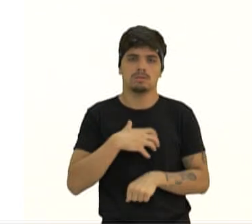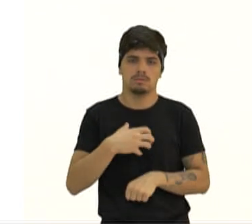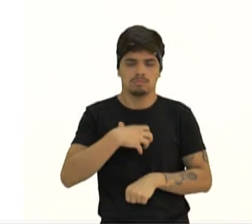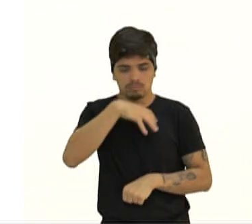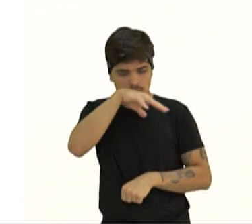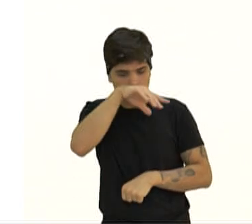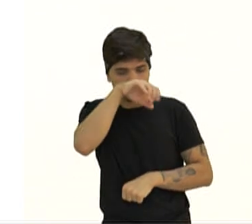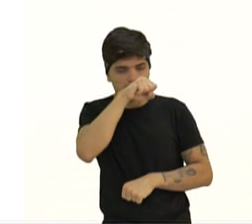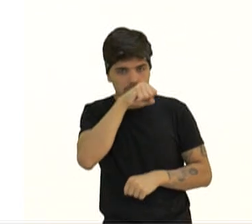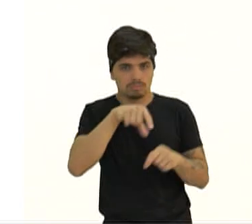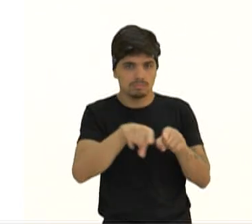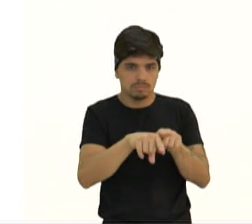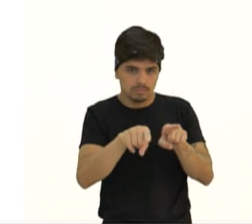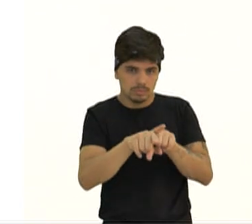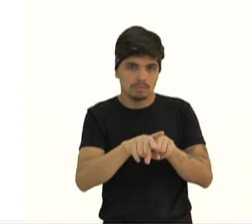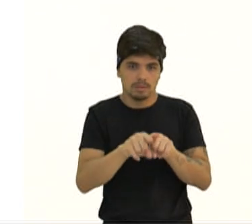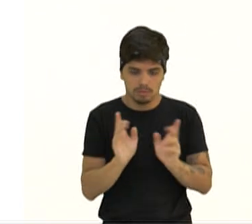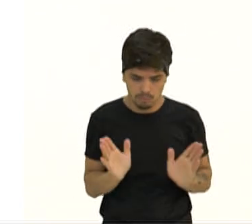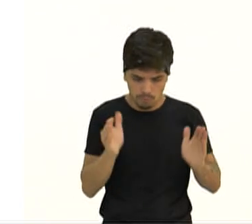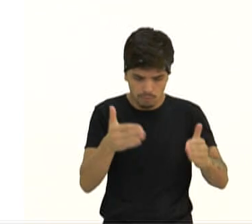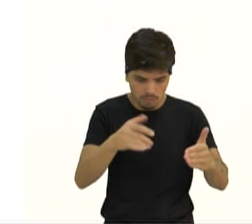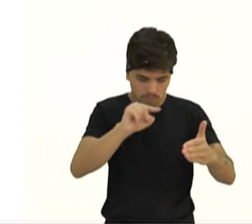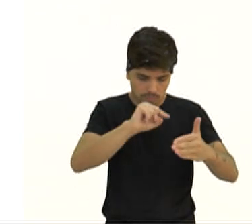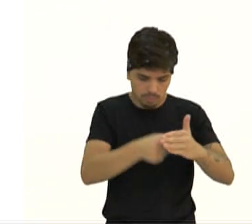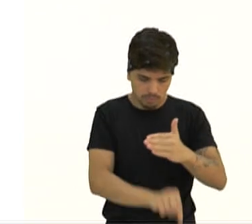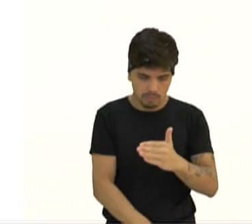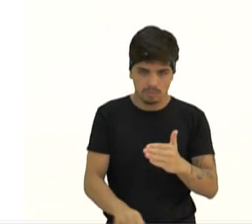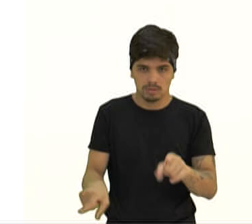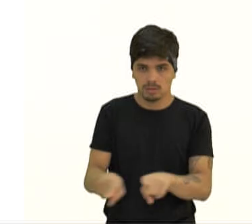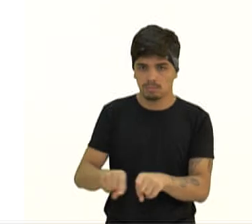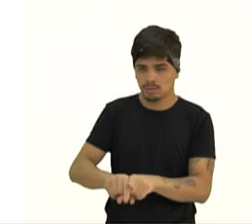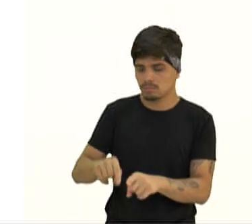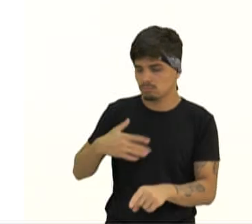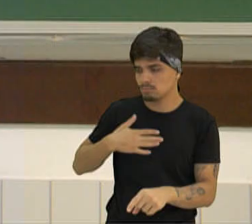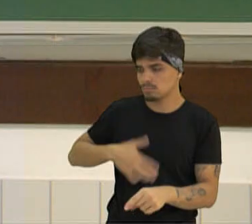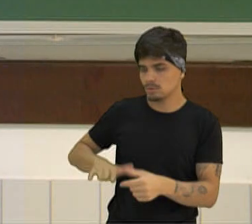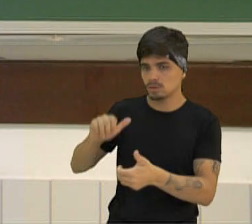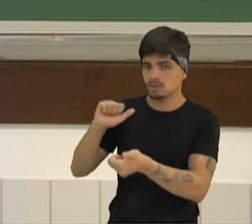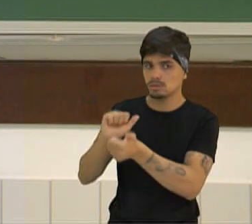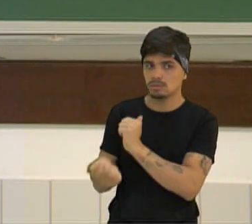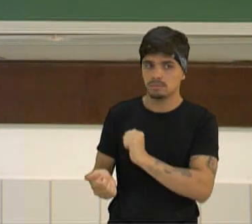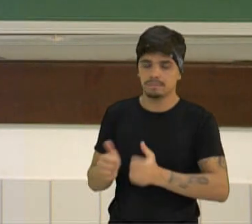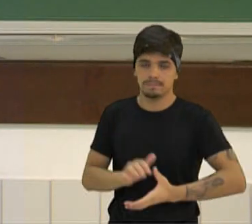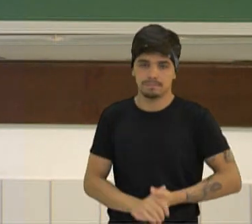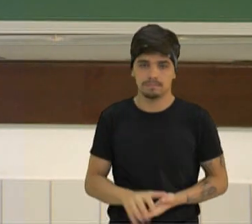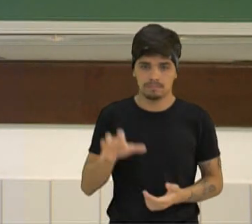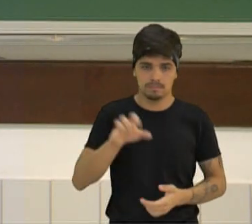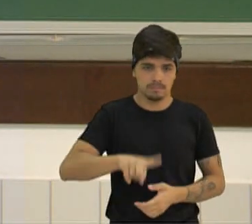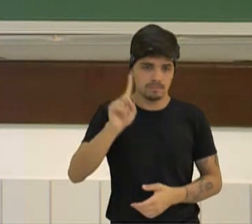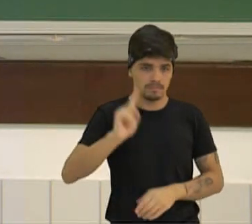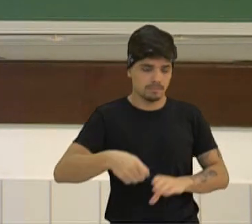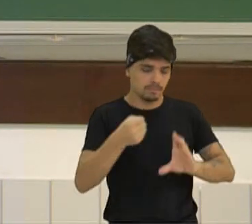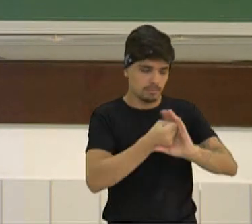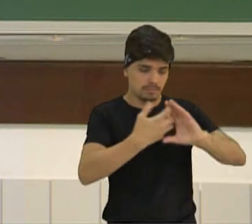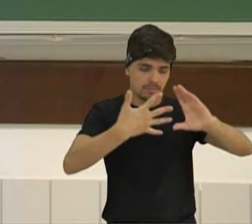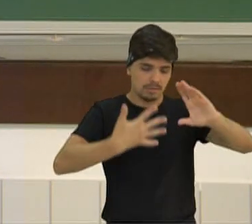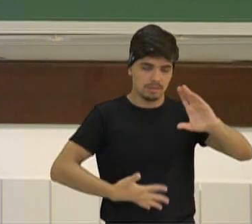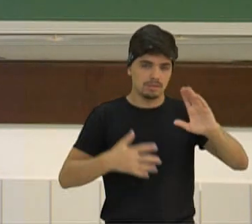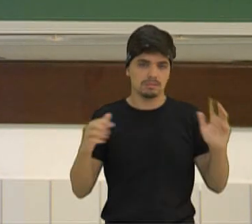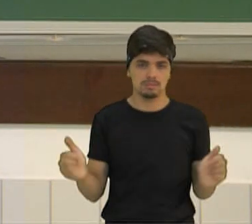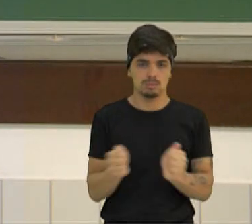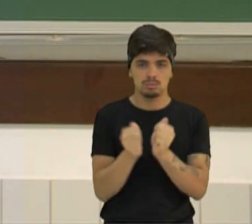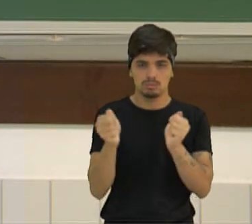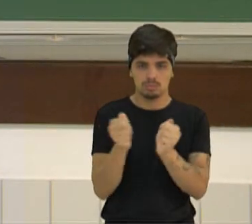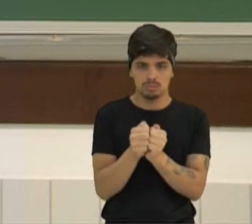tem o hiperfoco tem aversão a esportes Então essas daí são características que